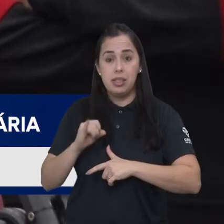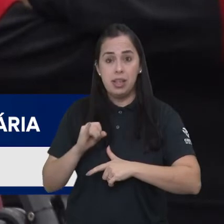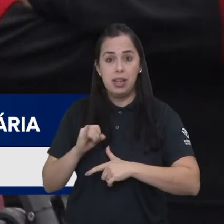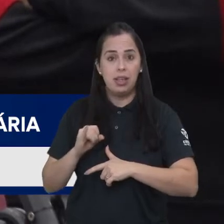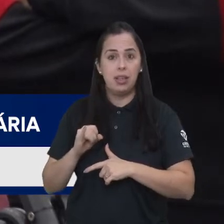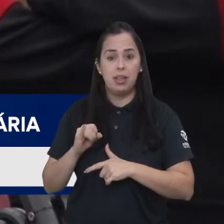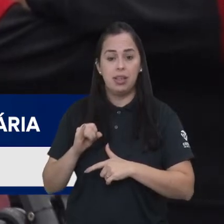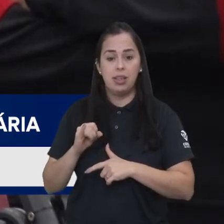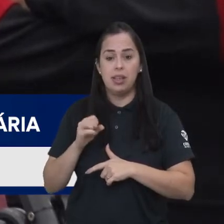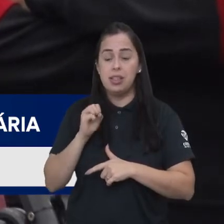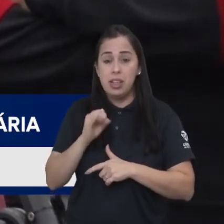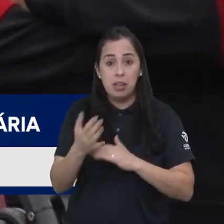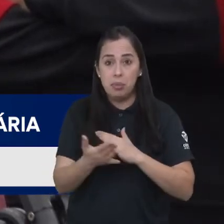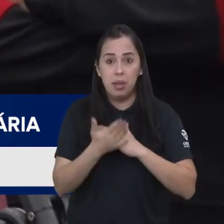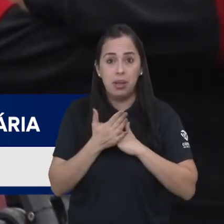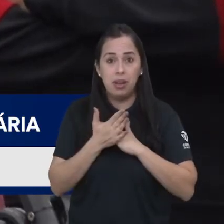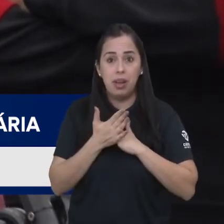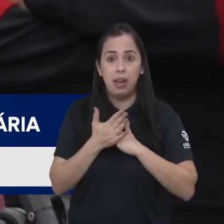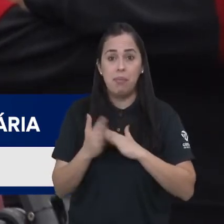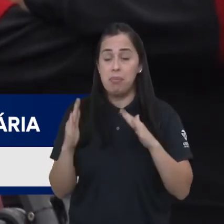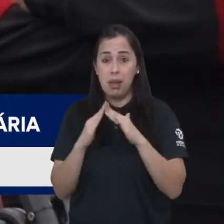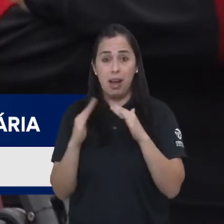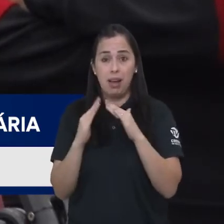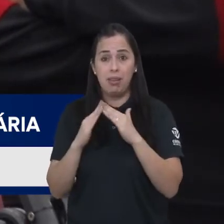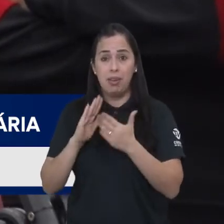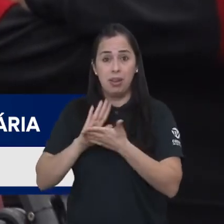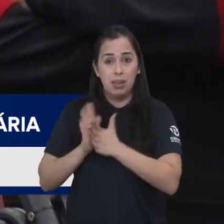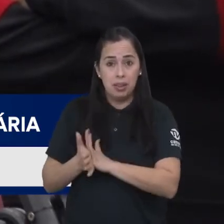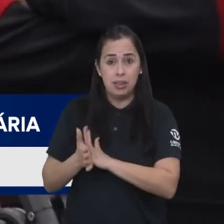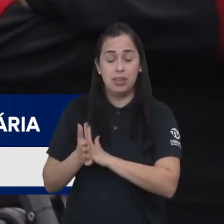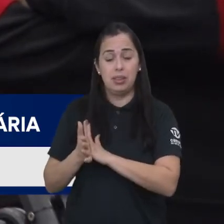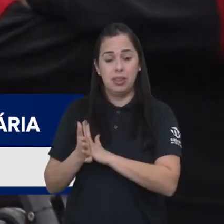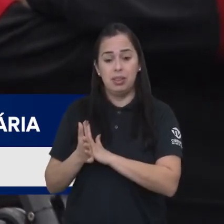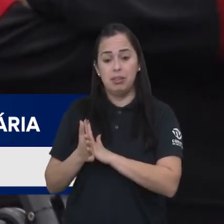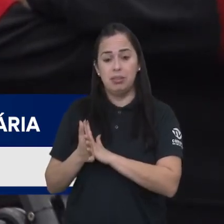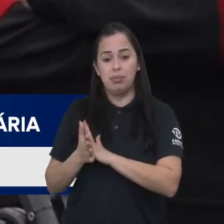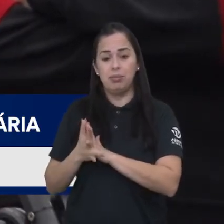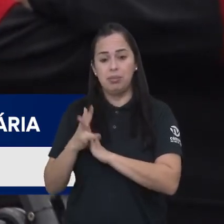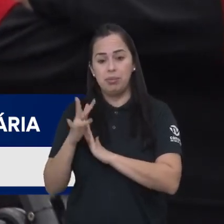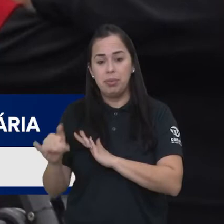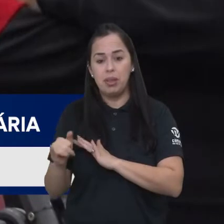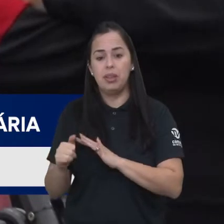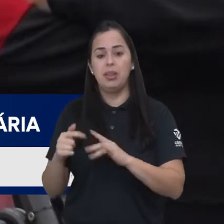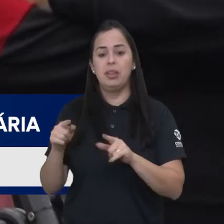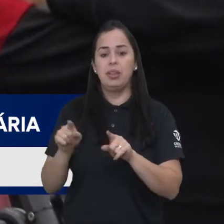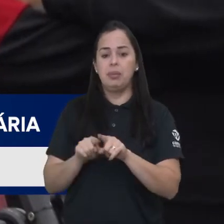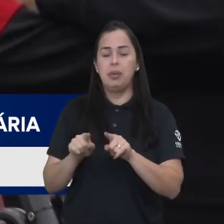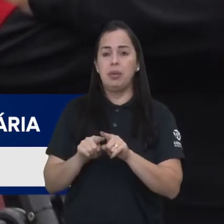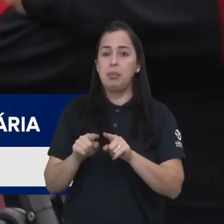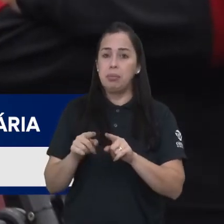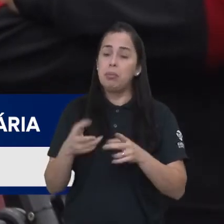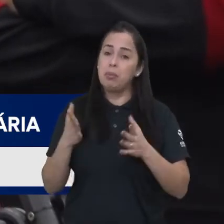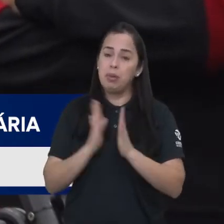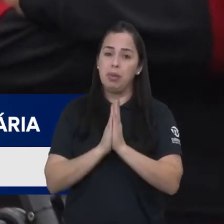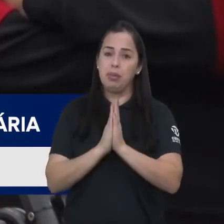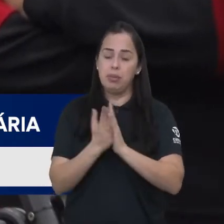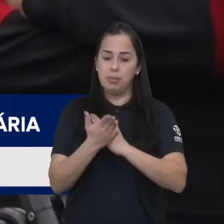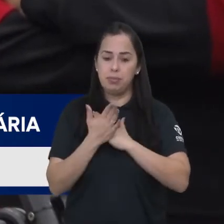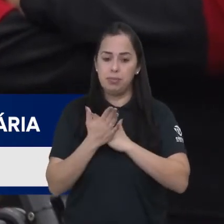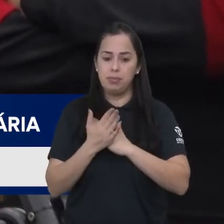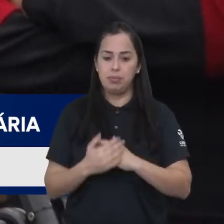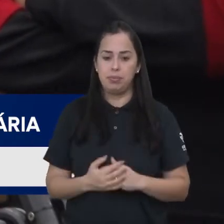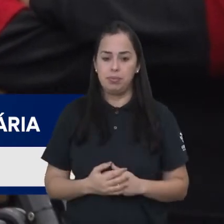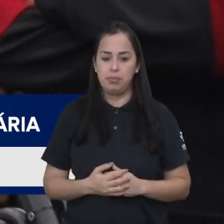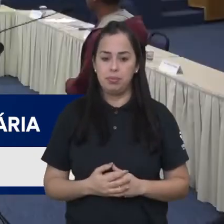haver uma tradição, eu acho que vai ser o caso de demolição lá mesmo lá. A pede uma ajuda para a pública lá, olhar para esse lado para a gente lá.